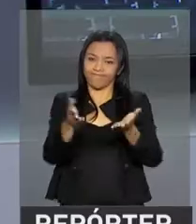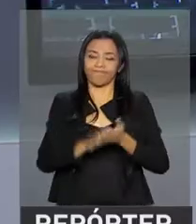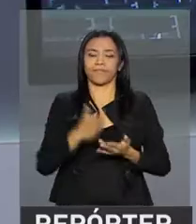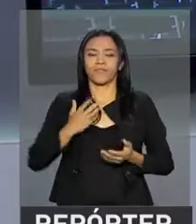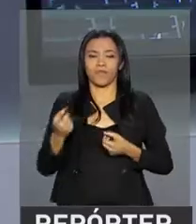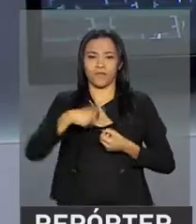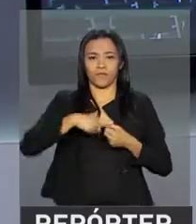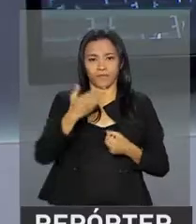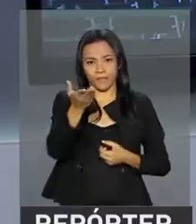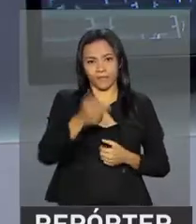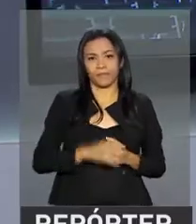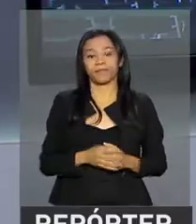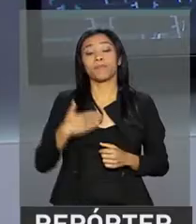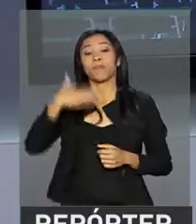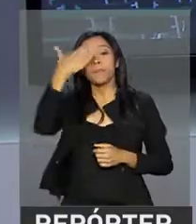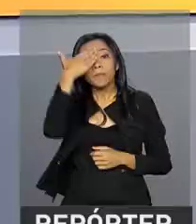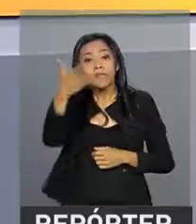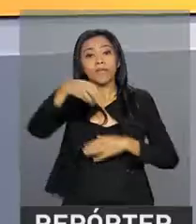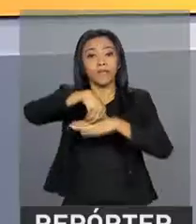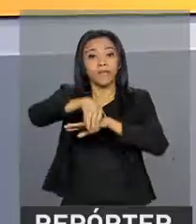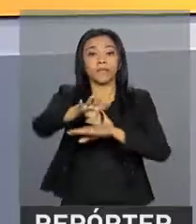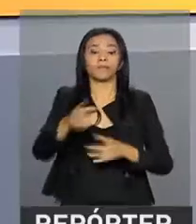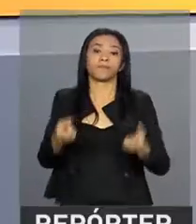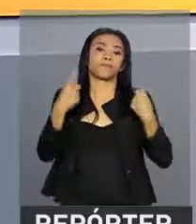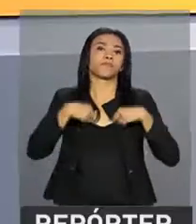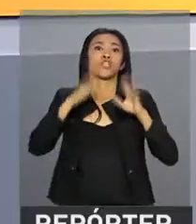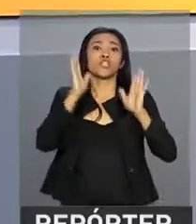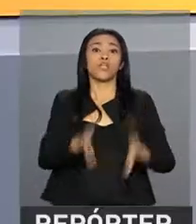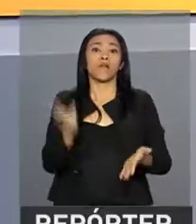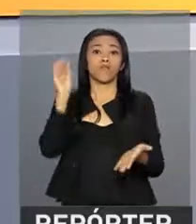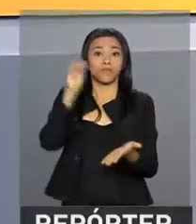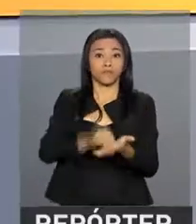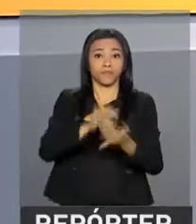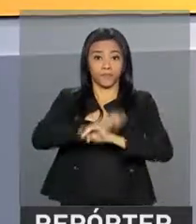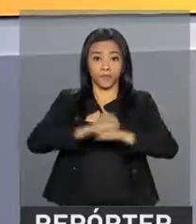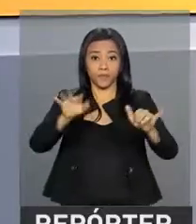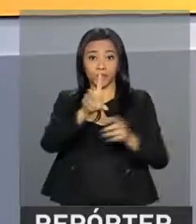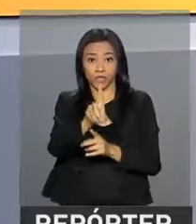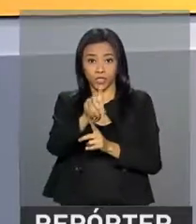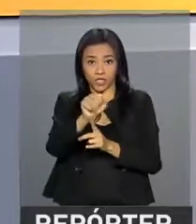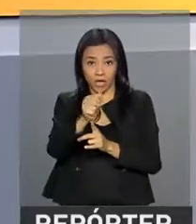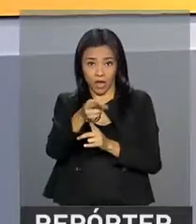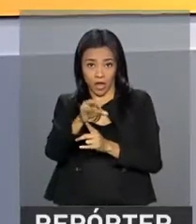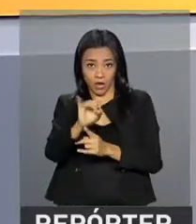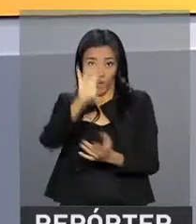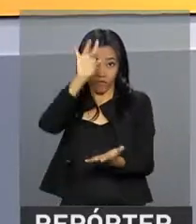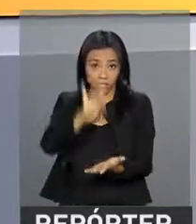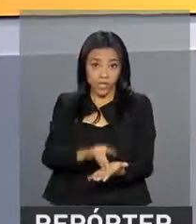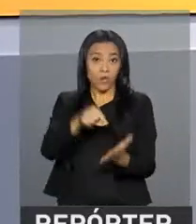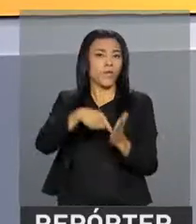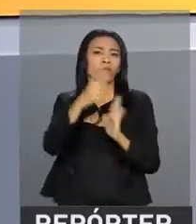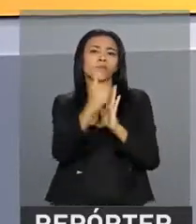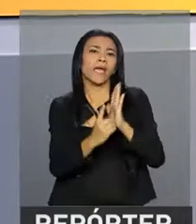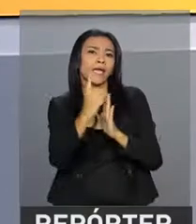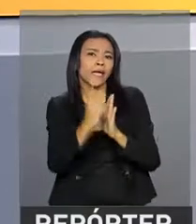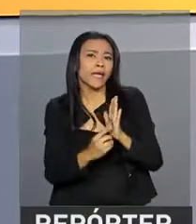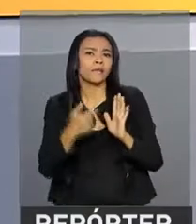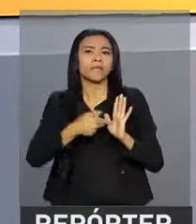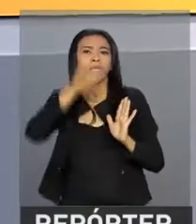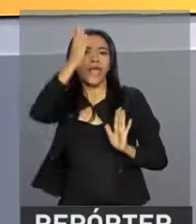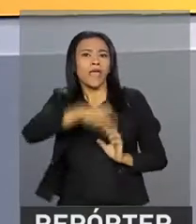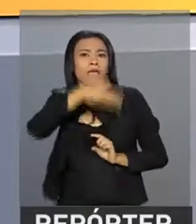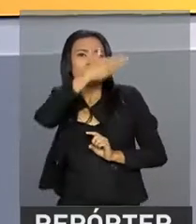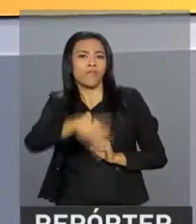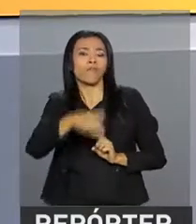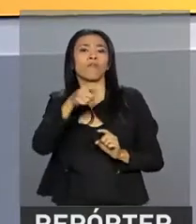encarna negada nem pelas suas informações e foi publicado no diário oficial da união de hoje o decreto presidencial que revoga a